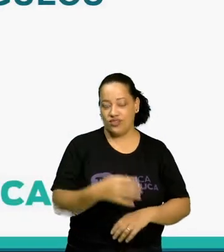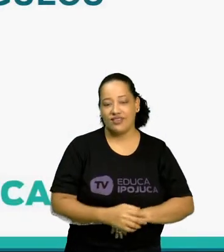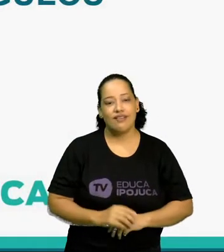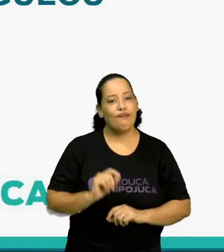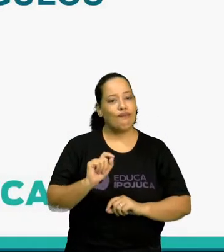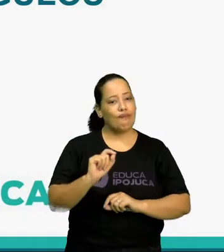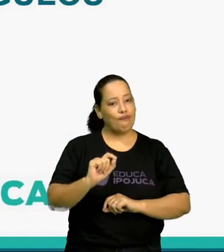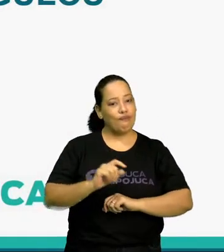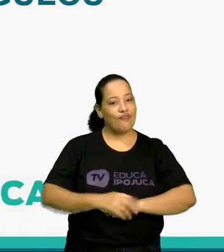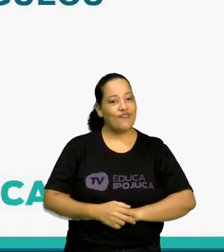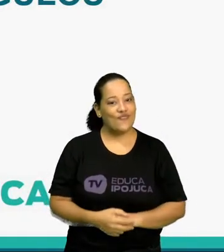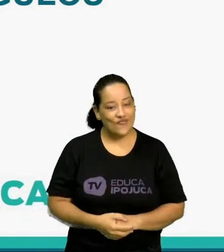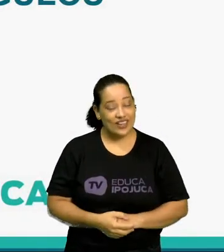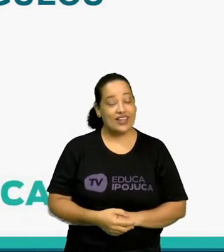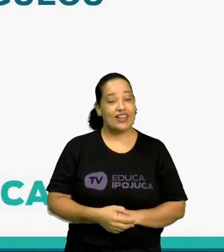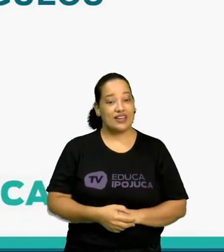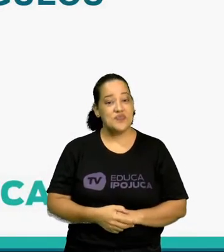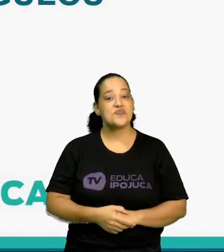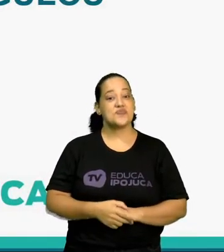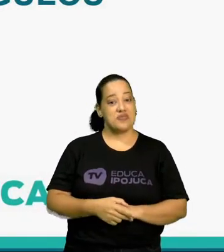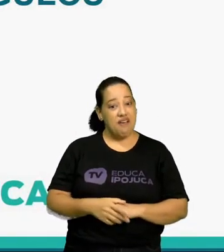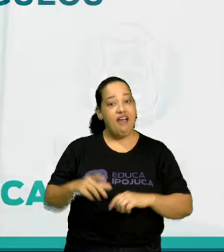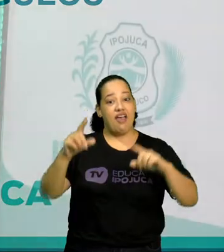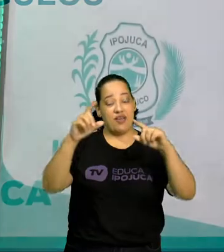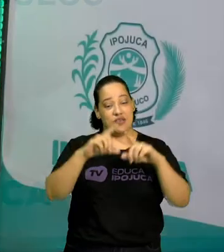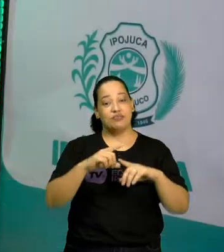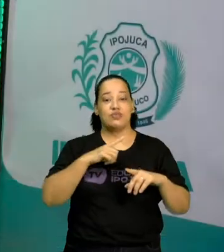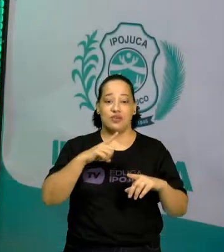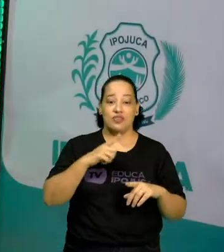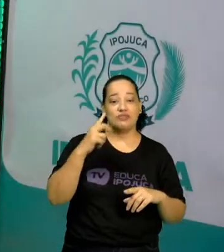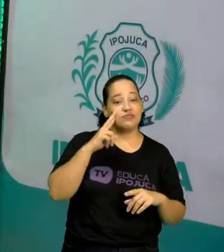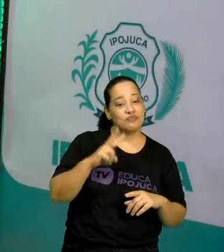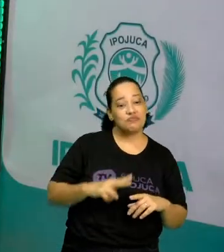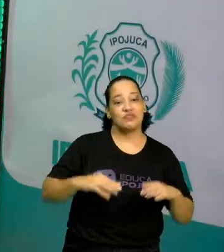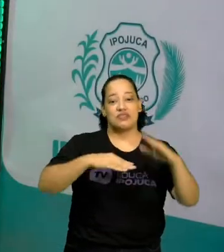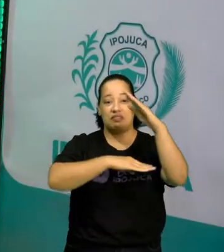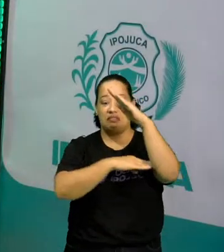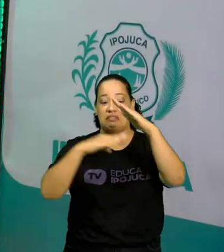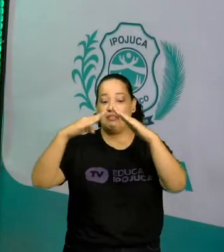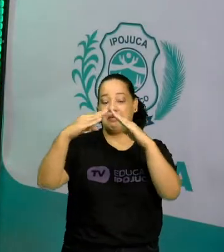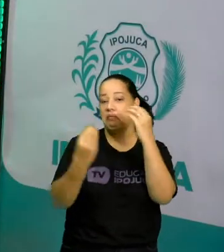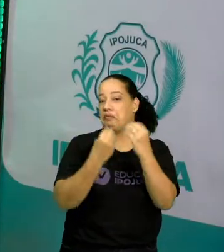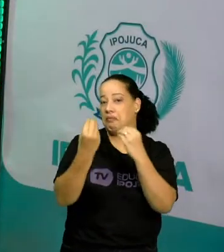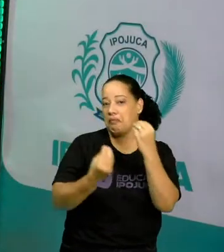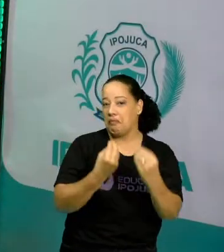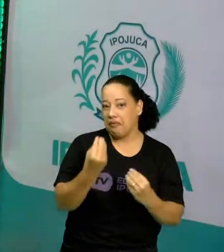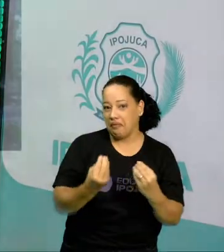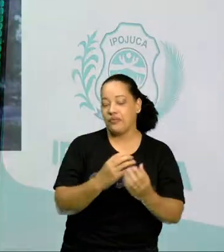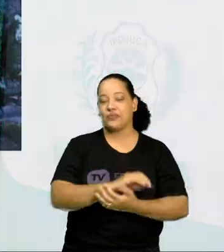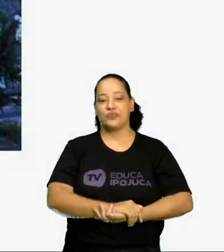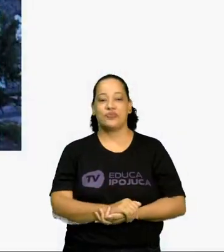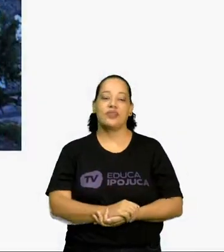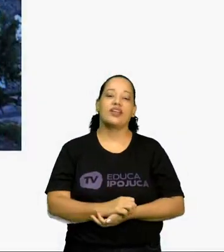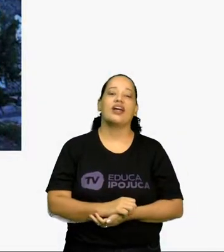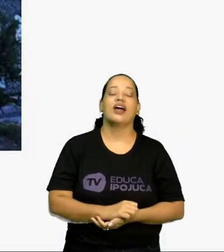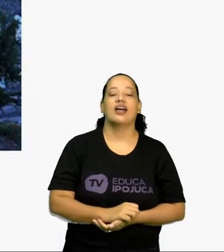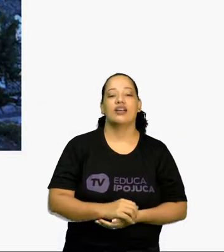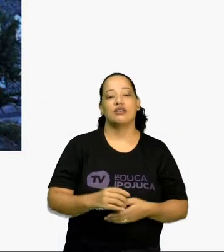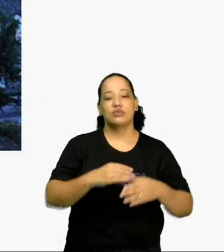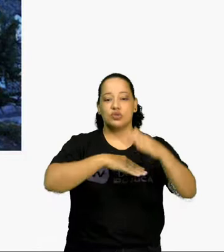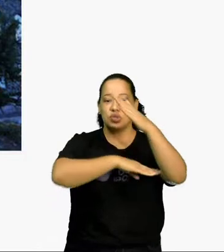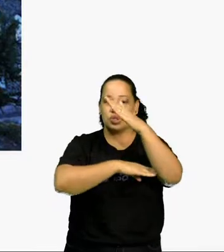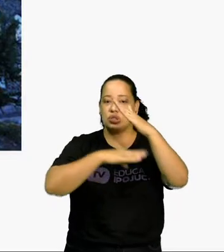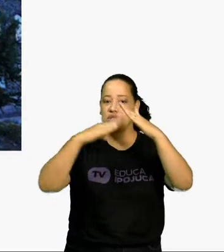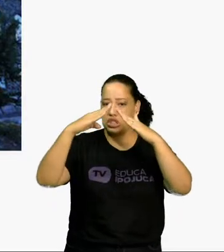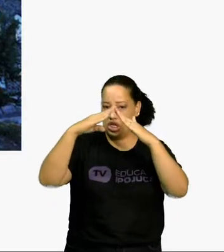estudar sobre congruência de triângulos. Vem comigo! Olha aí, o triângulo ou os